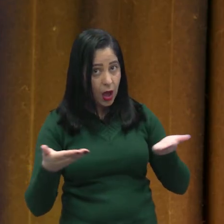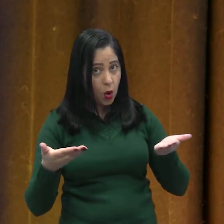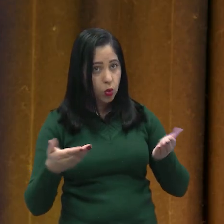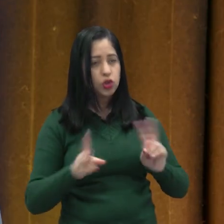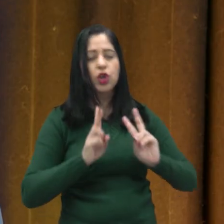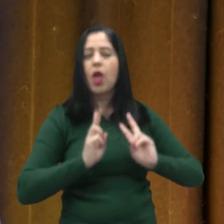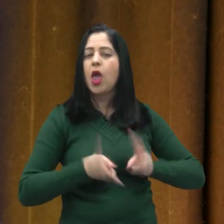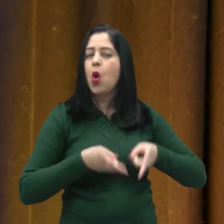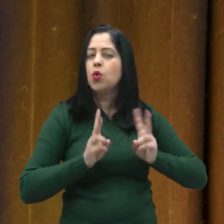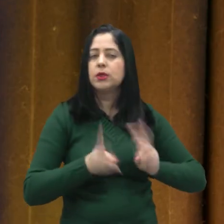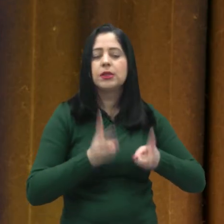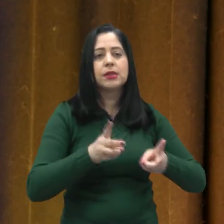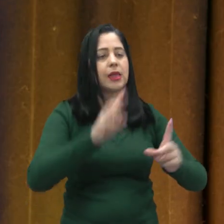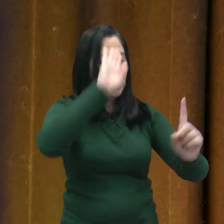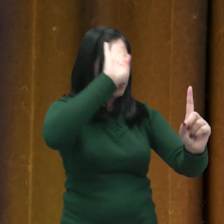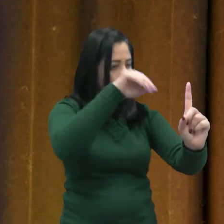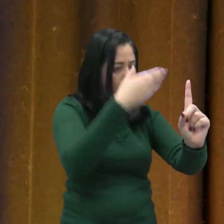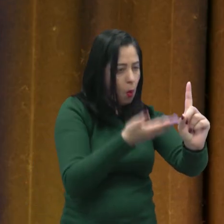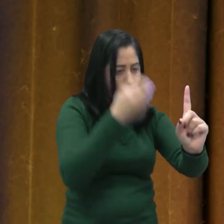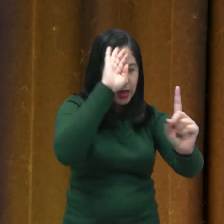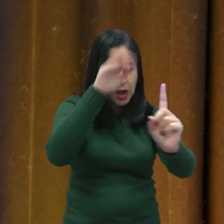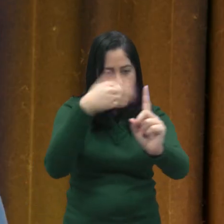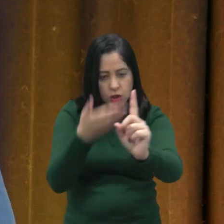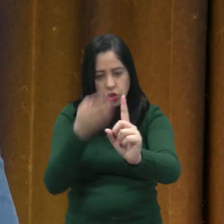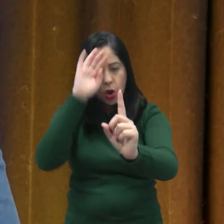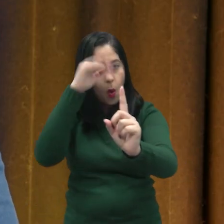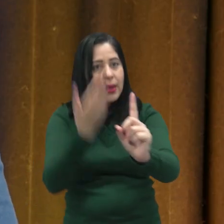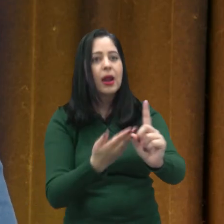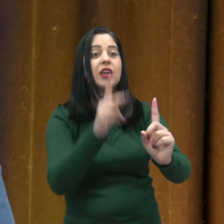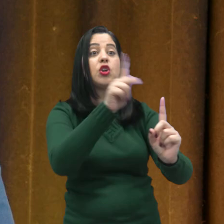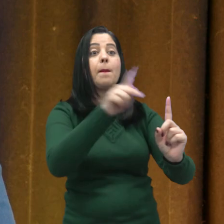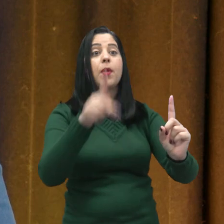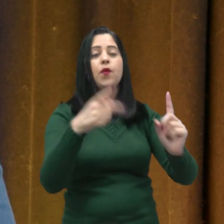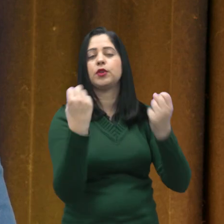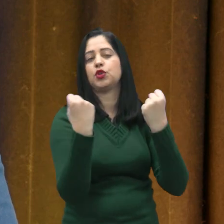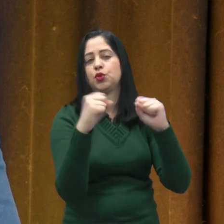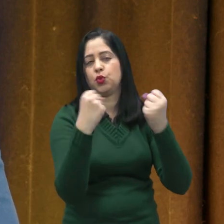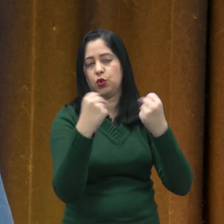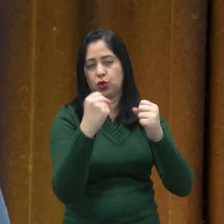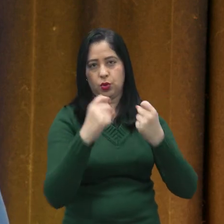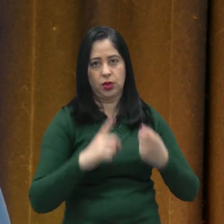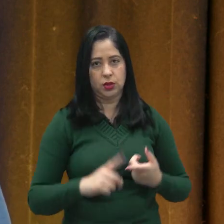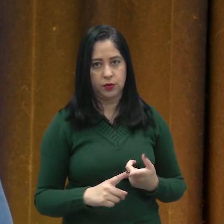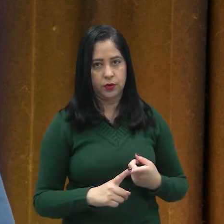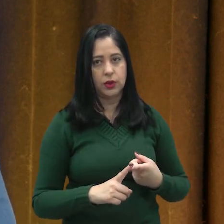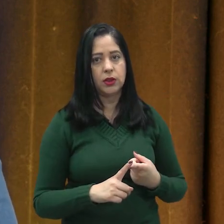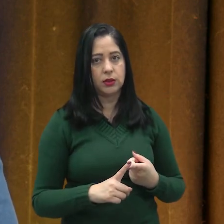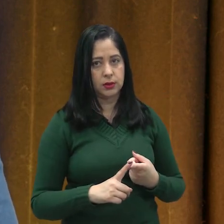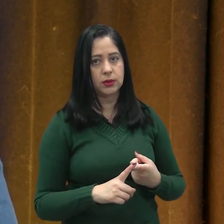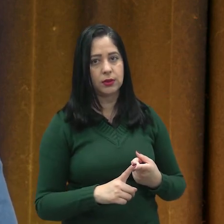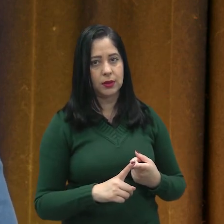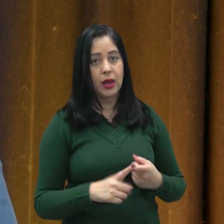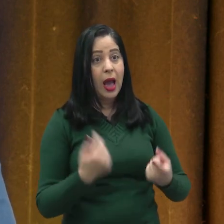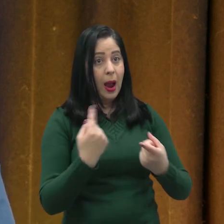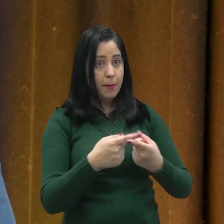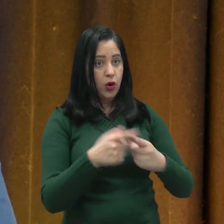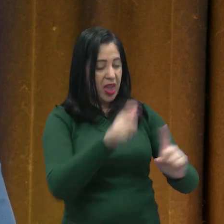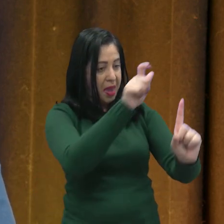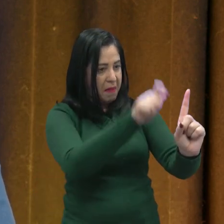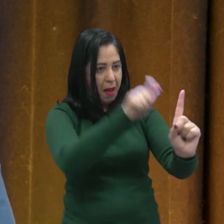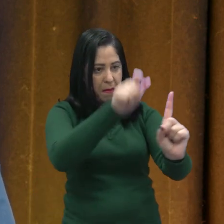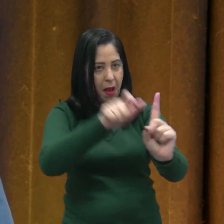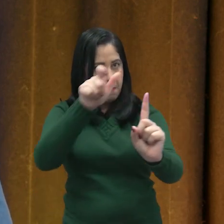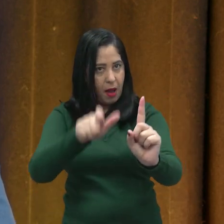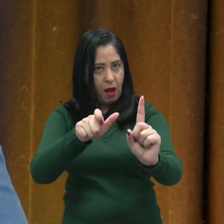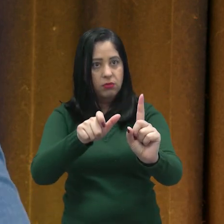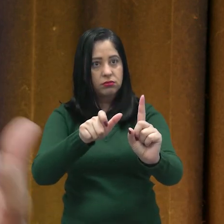todos os anos as homenagens aqui dos profissionais de educação física, que eu acho que através deles que a gente faz acontecer, são